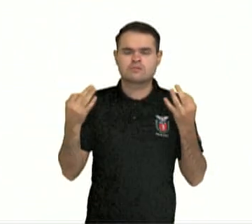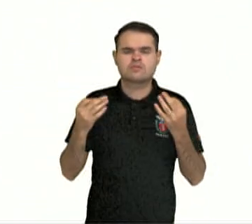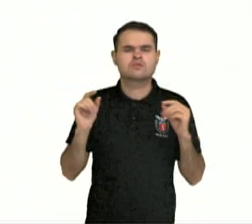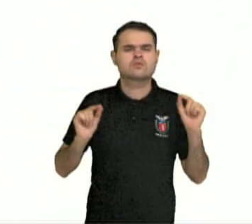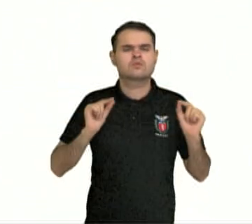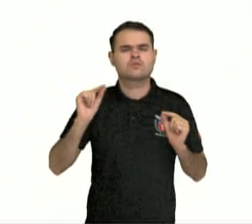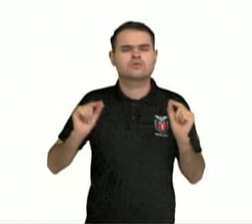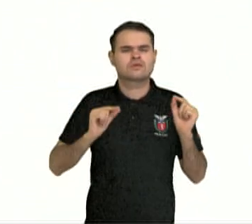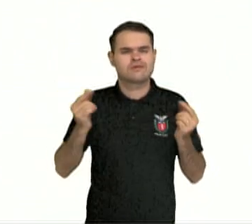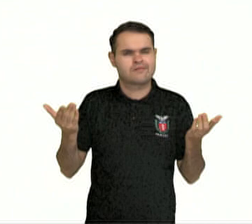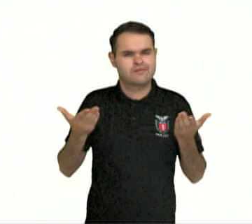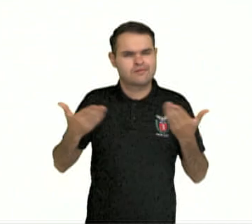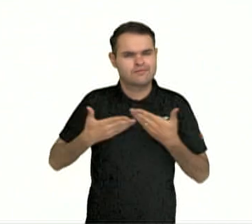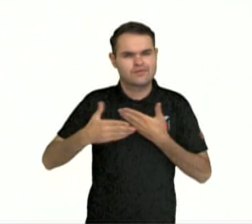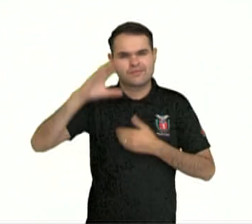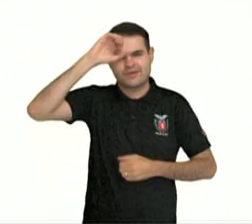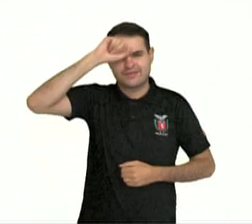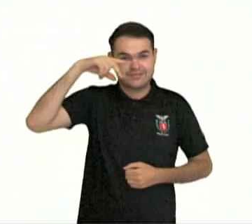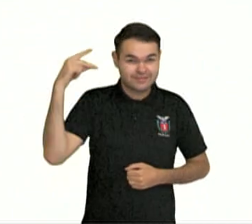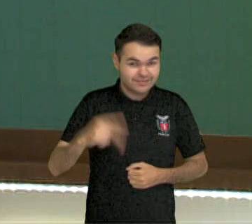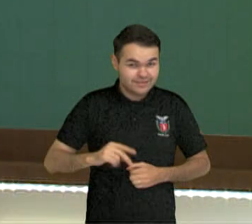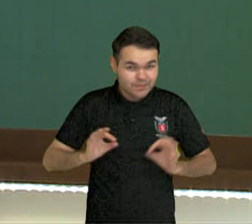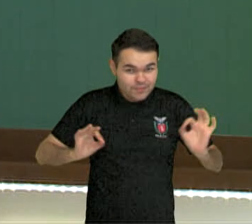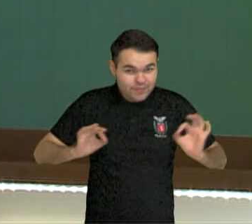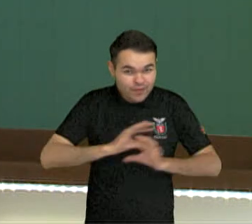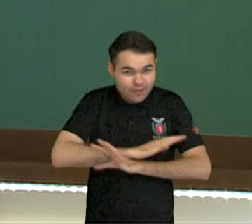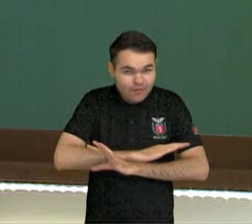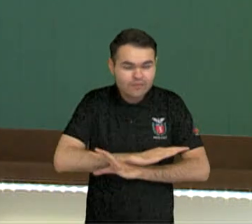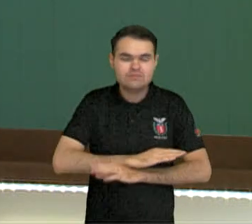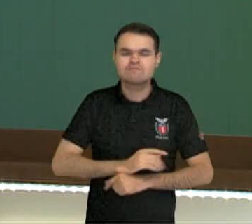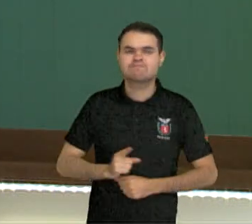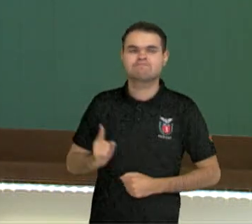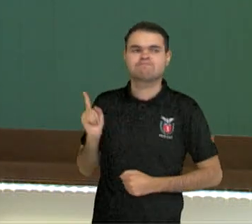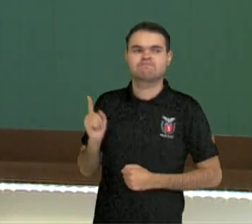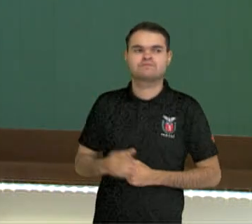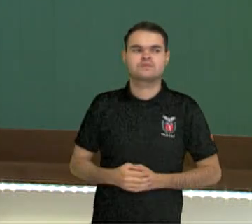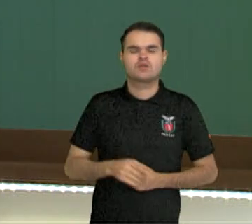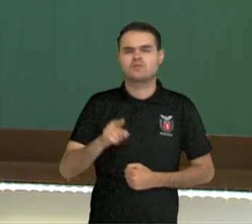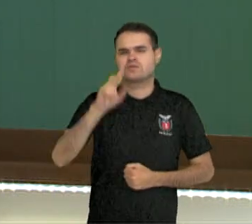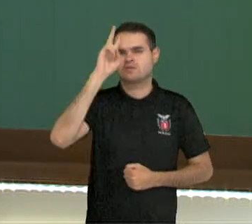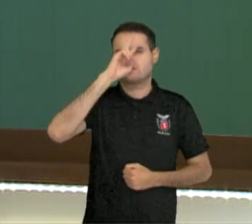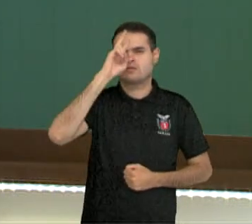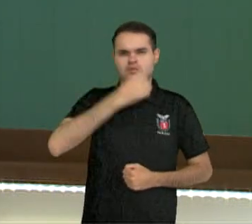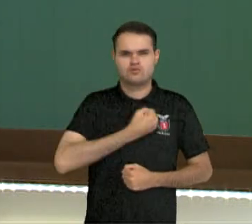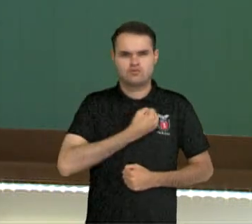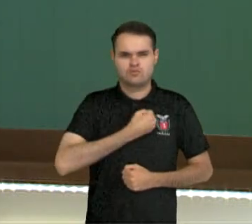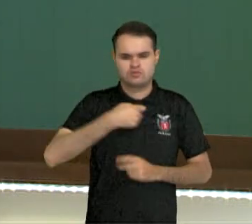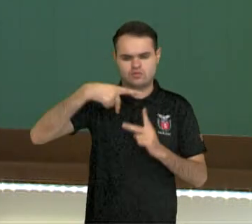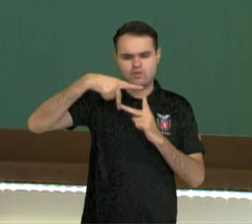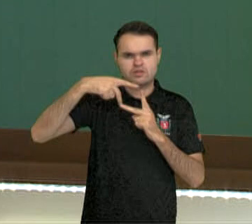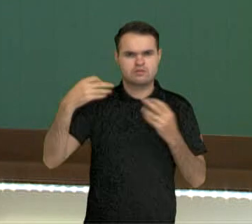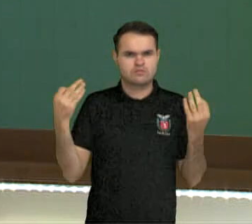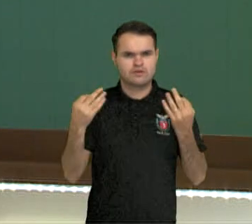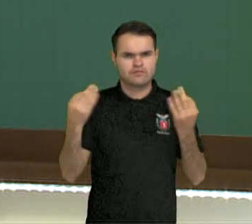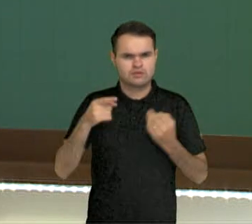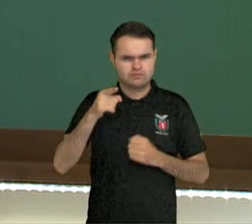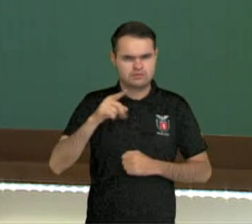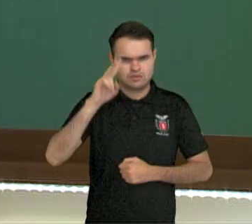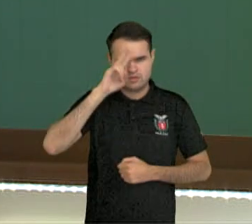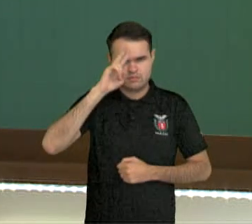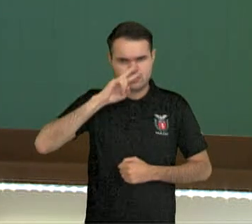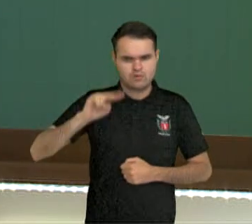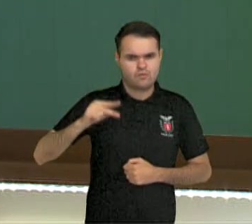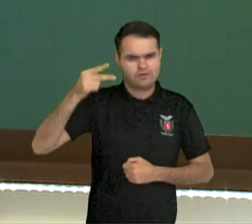pouquinho hoje, ok? Está pronto? Vamos lá então. Você lembra dos números quadrados perfeitos? Lembra o